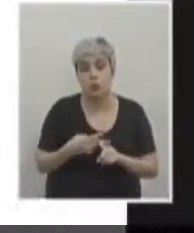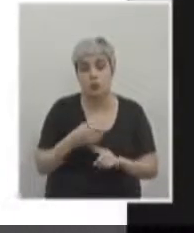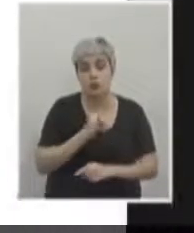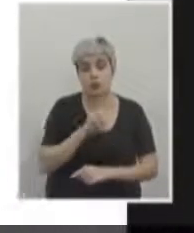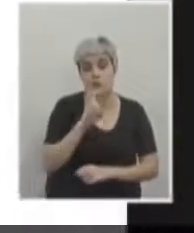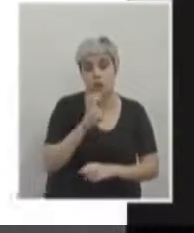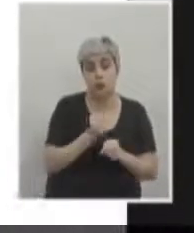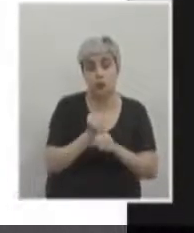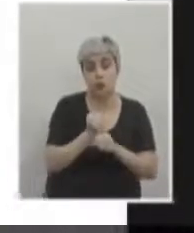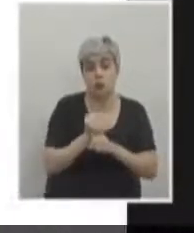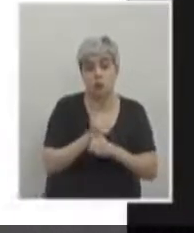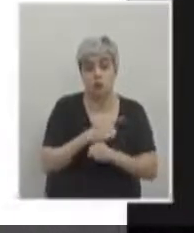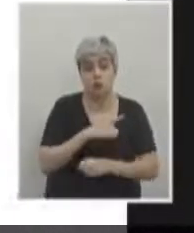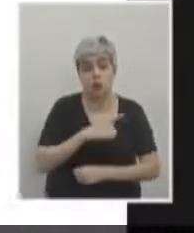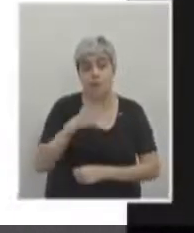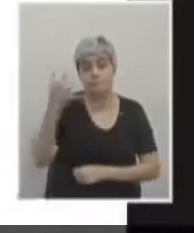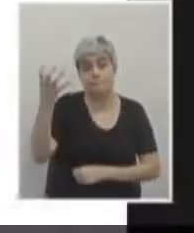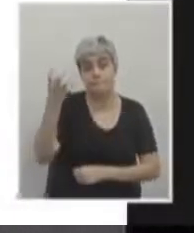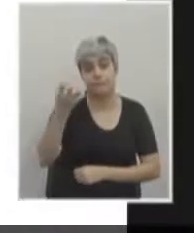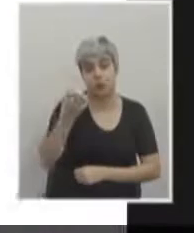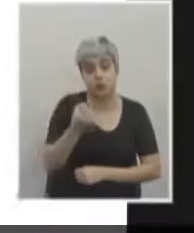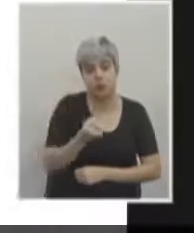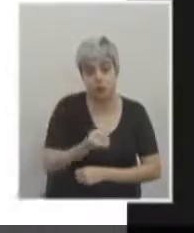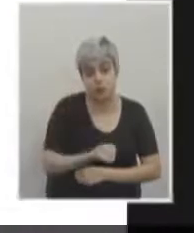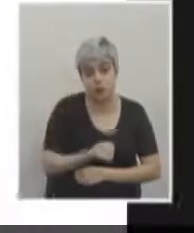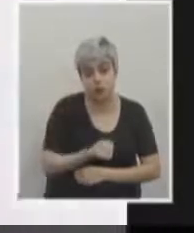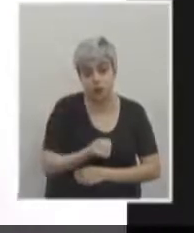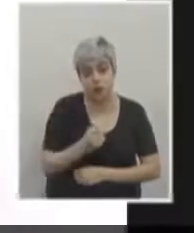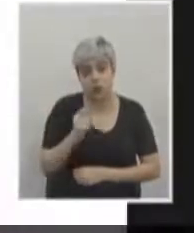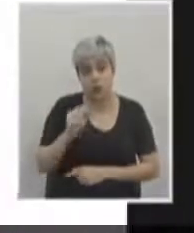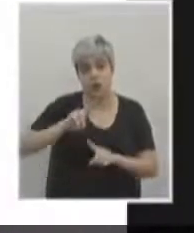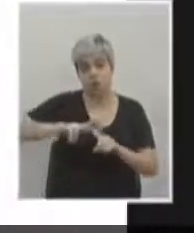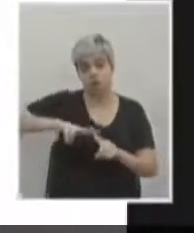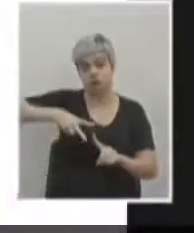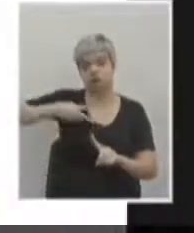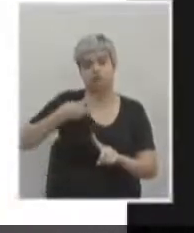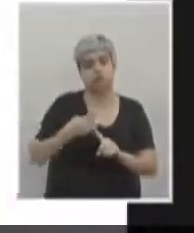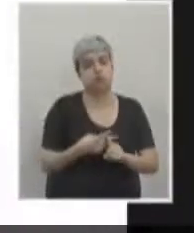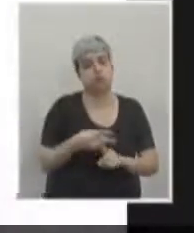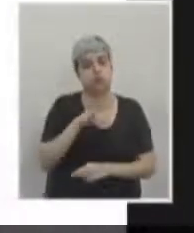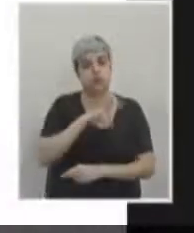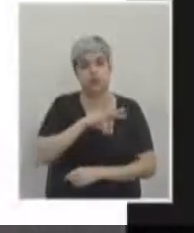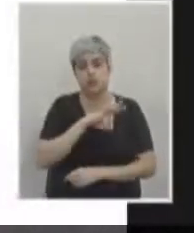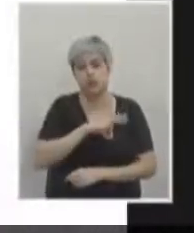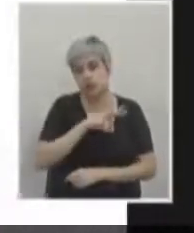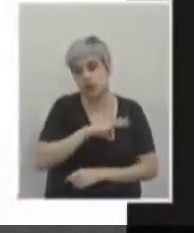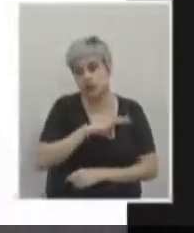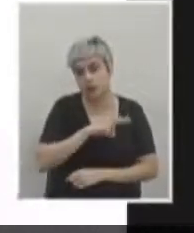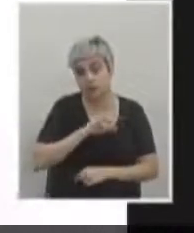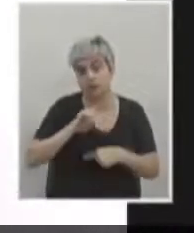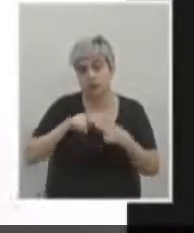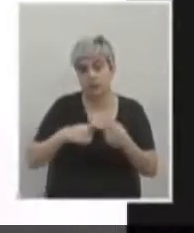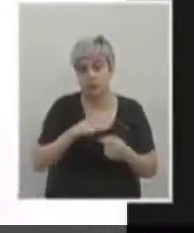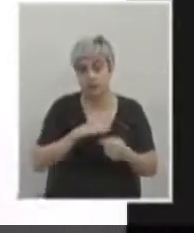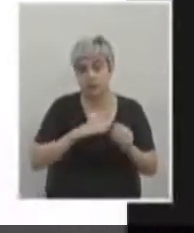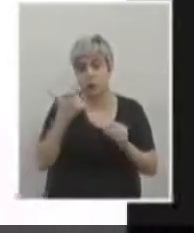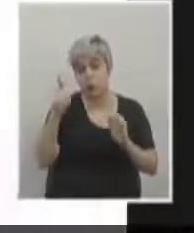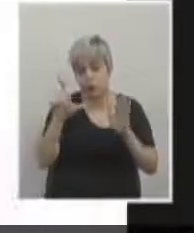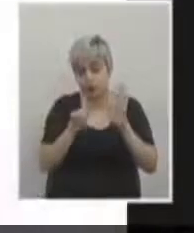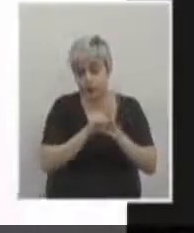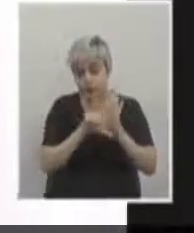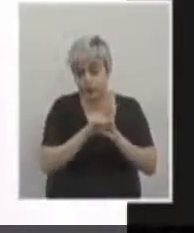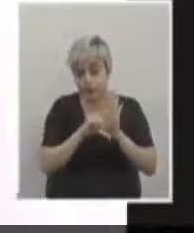uma aposentadoria em que ele levava o dobro do salário. E quando veio a lei complementar 64, foi